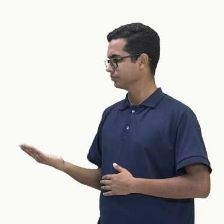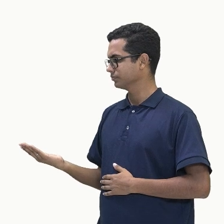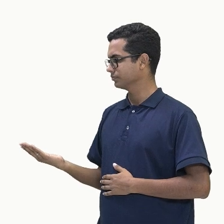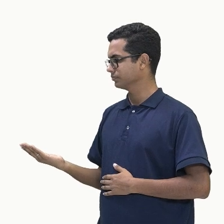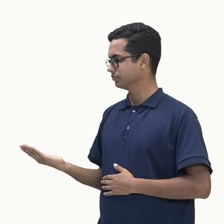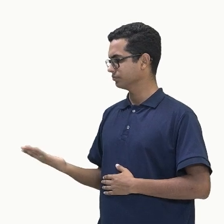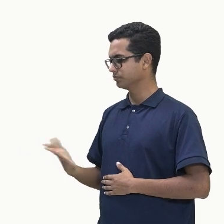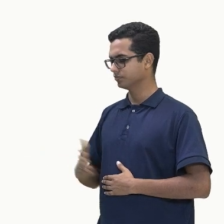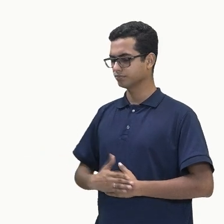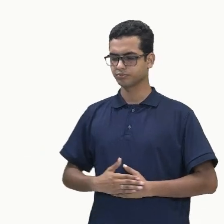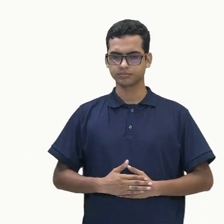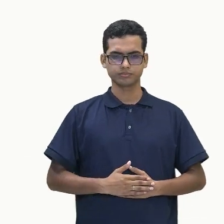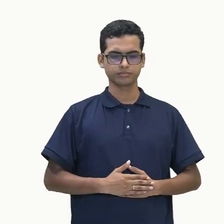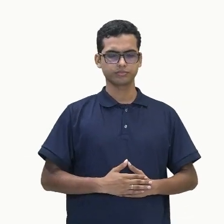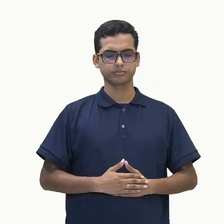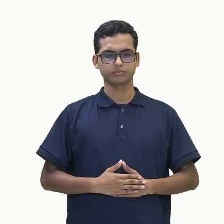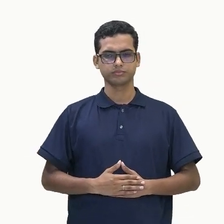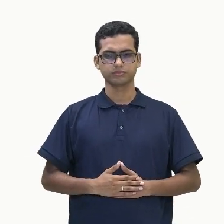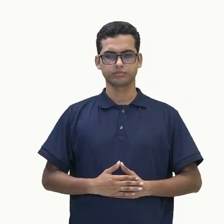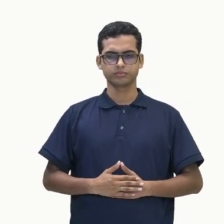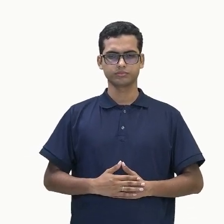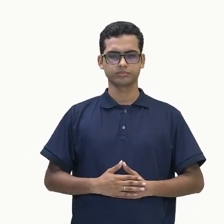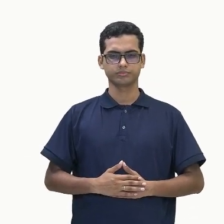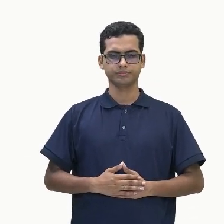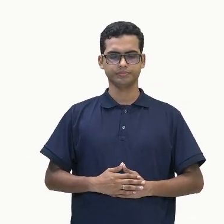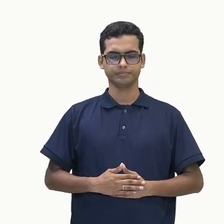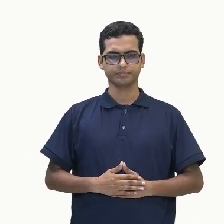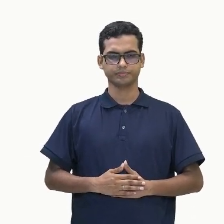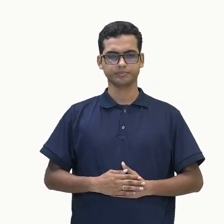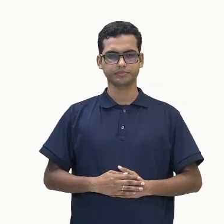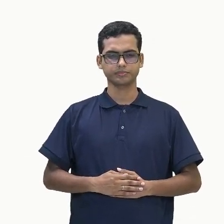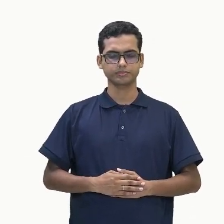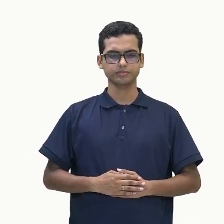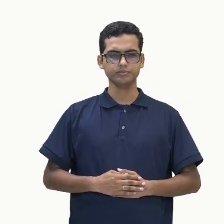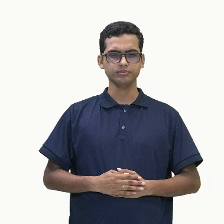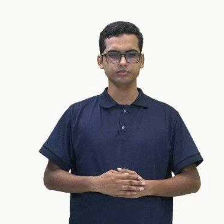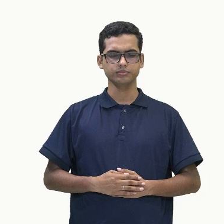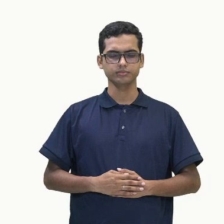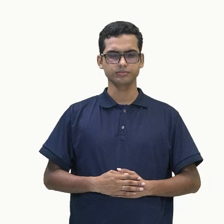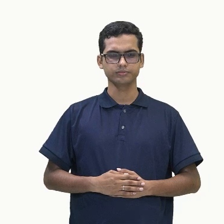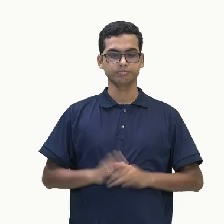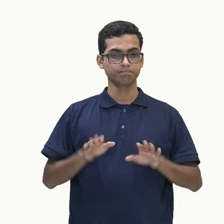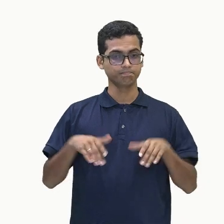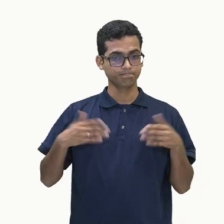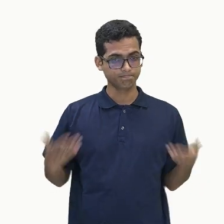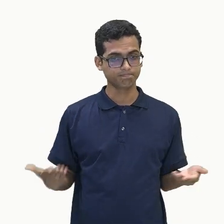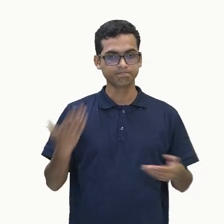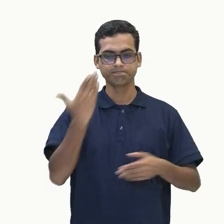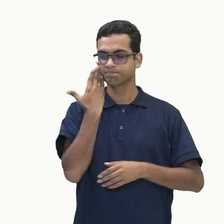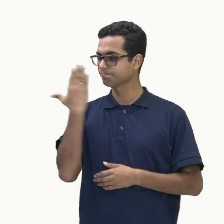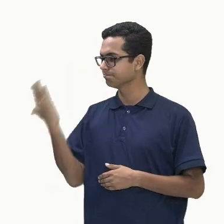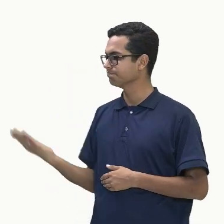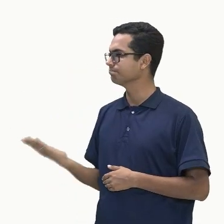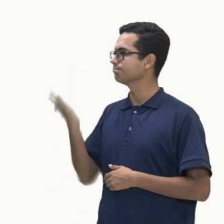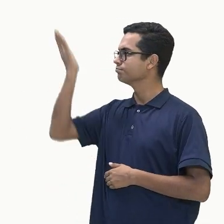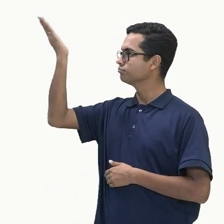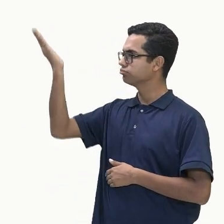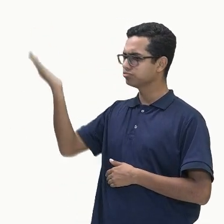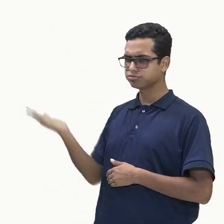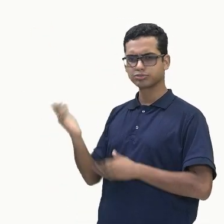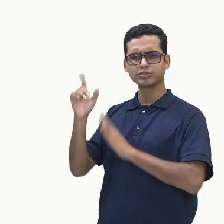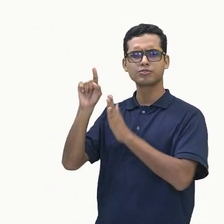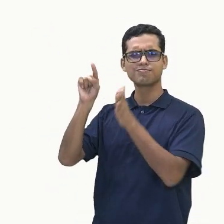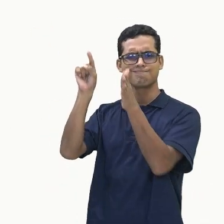they traveling? How are they traveling? Bom, gente, estas perguntas, elas